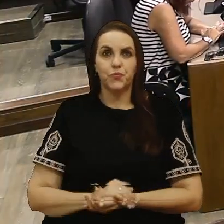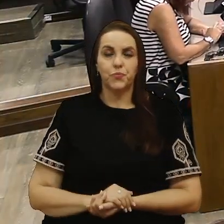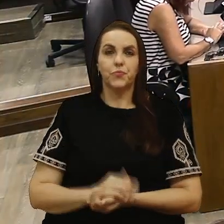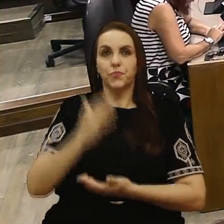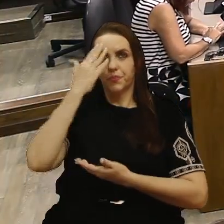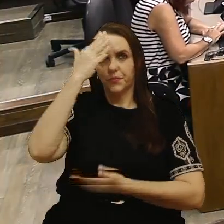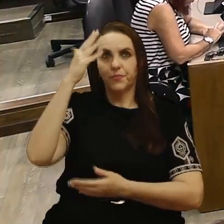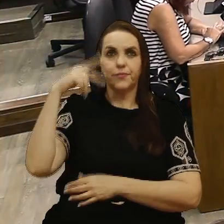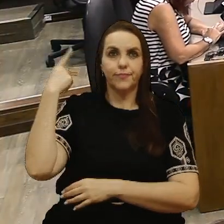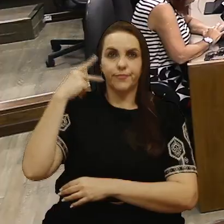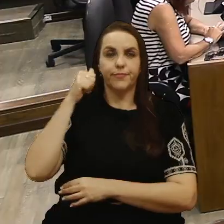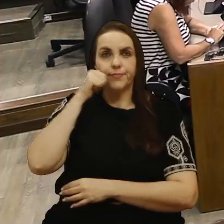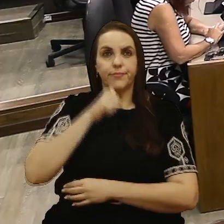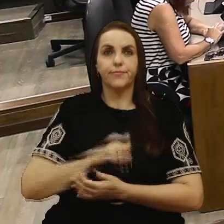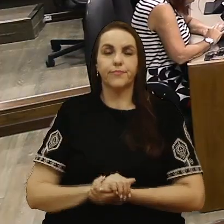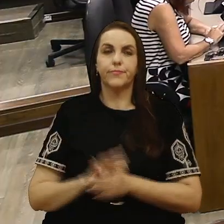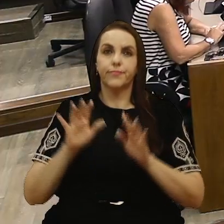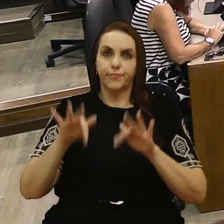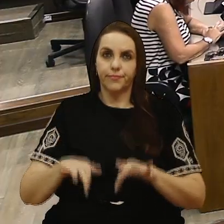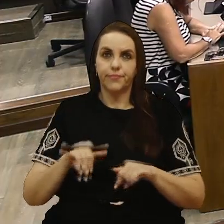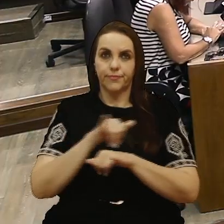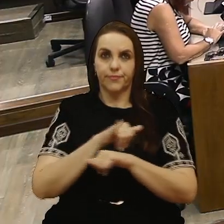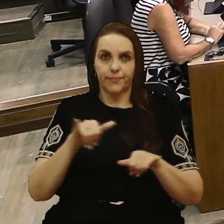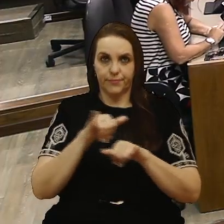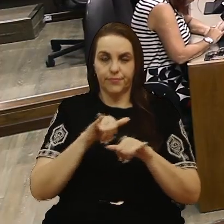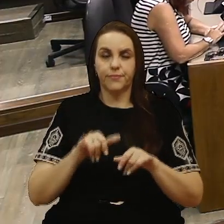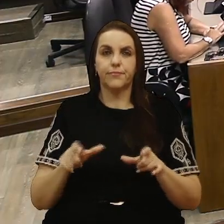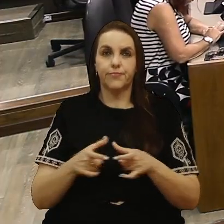Obrigado, vereadora. Encerradas as pequenas